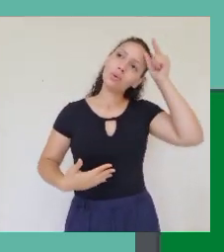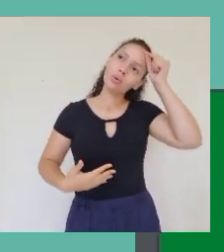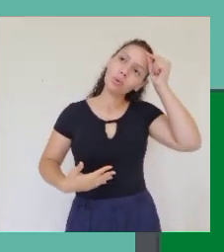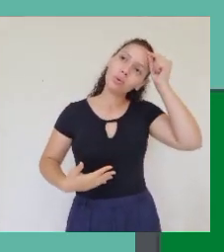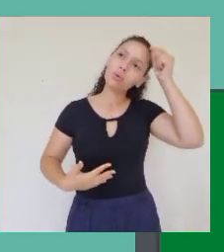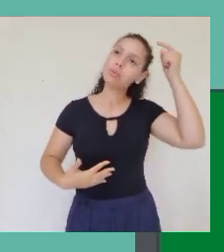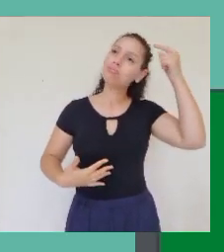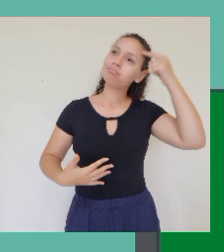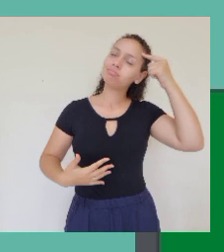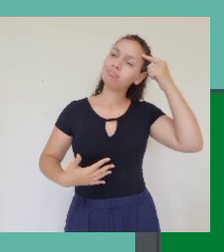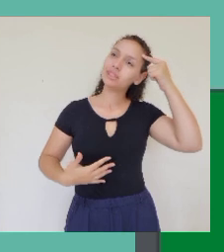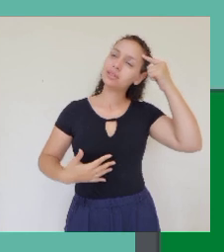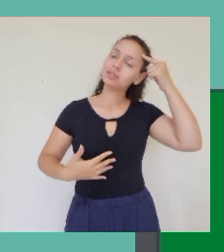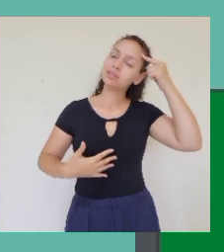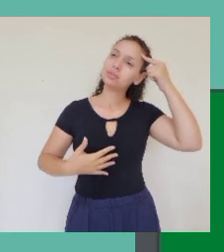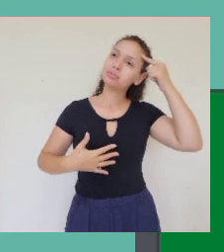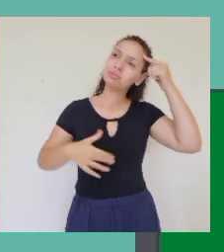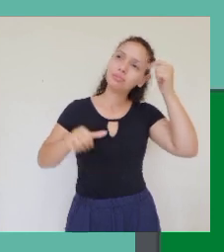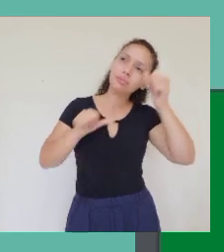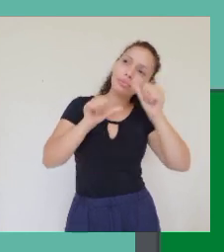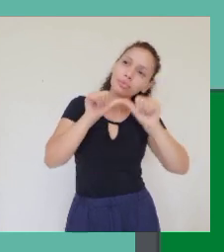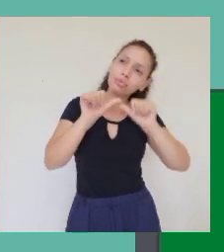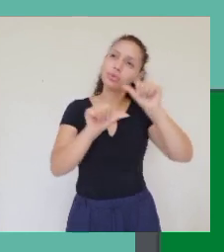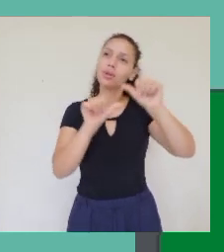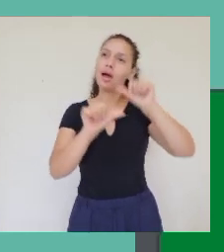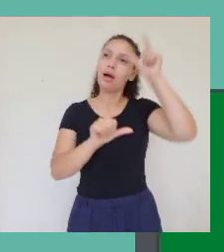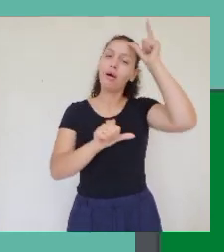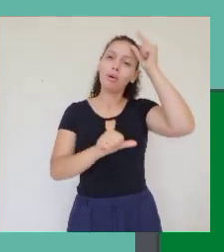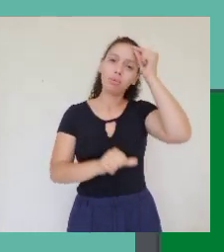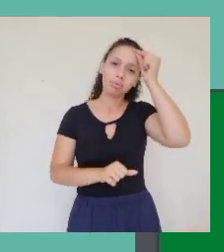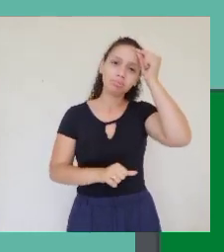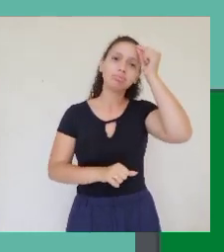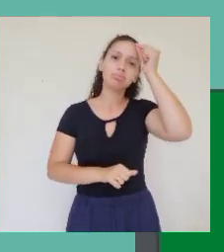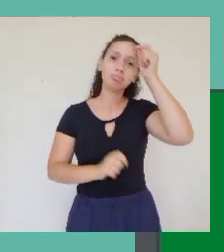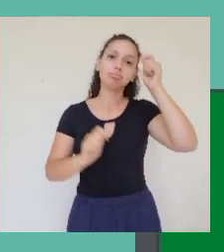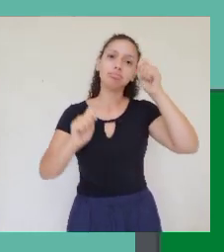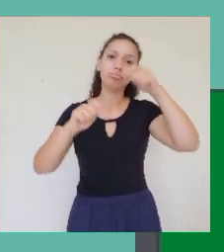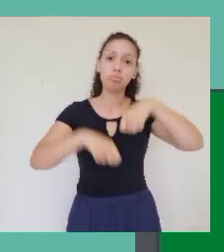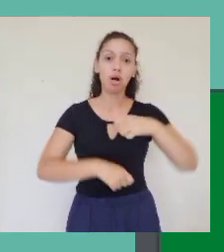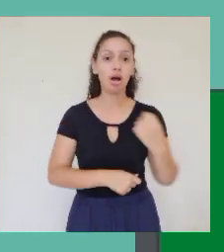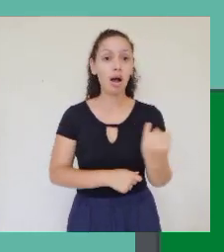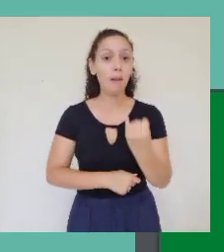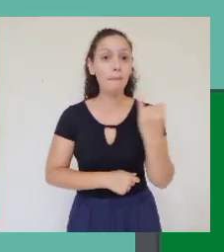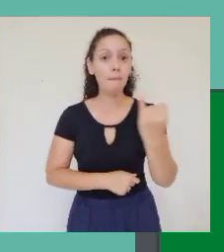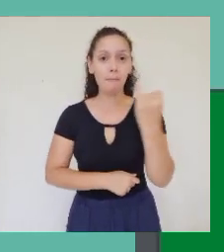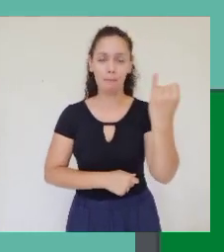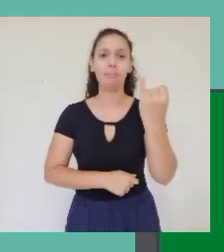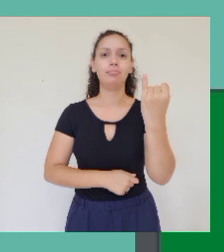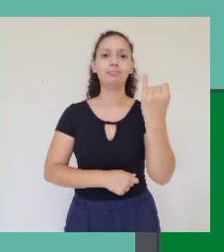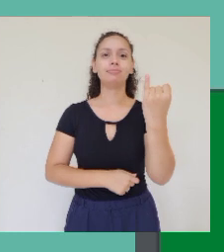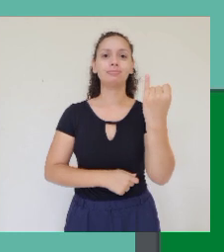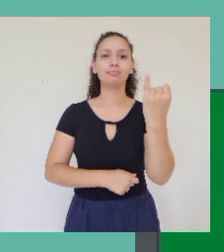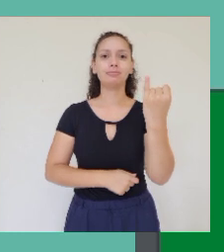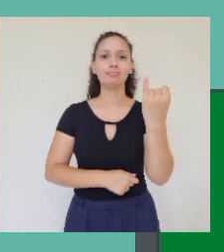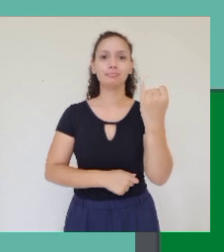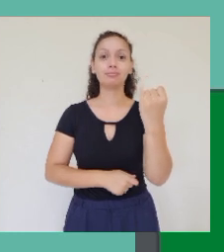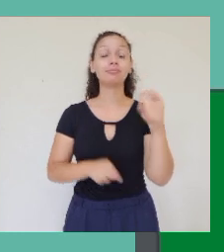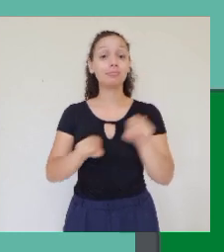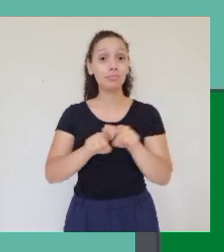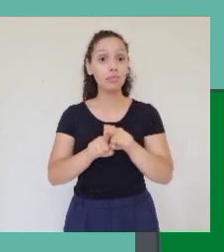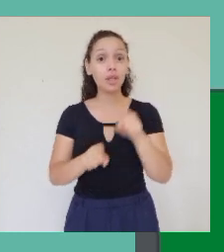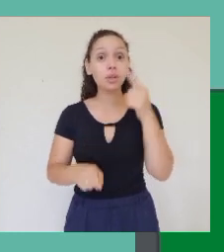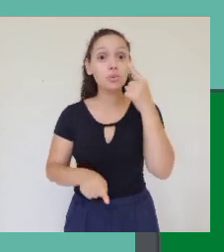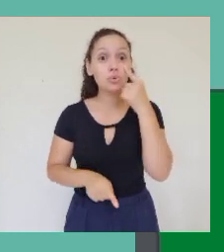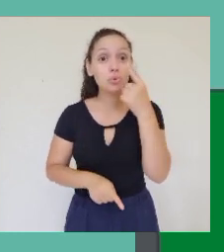pouco daquilo que você está fazendo, daquela sobrecarga, tá bom? É muito importante, principalmente para a questão visual também.